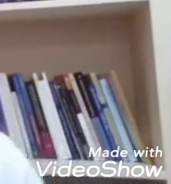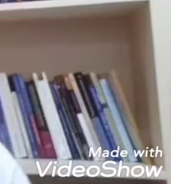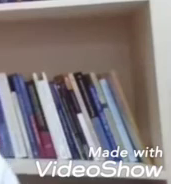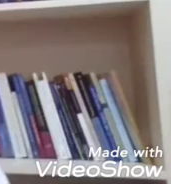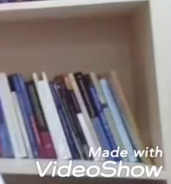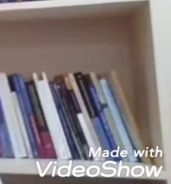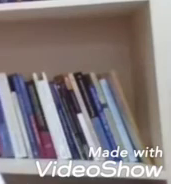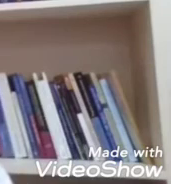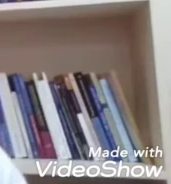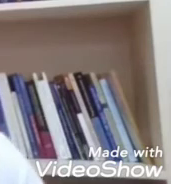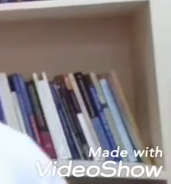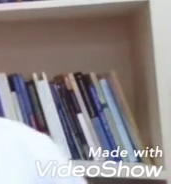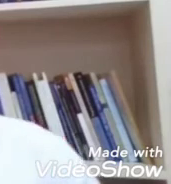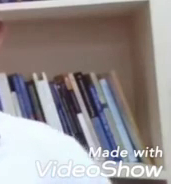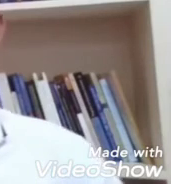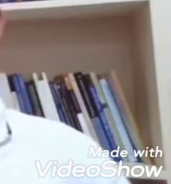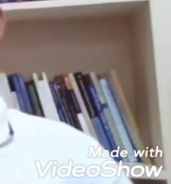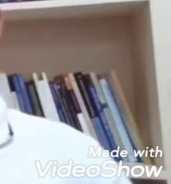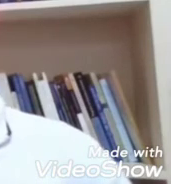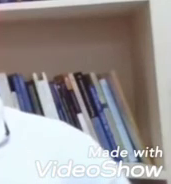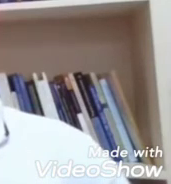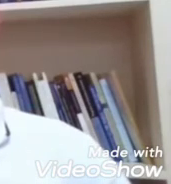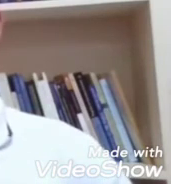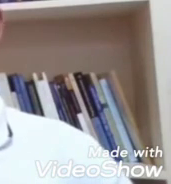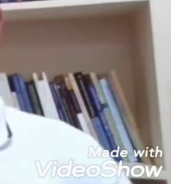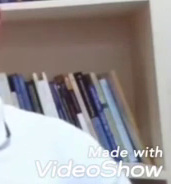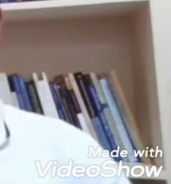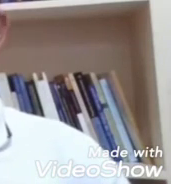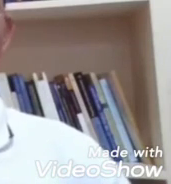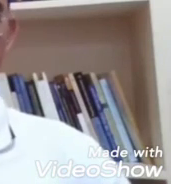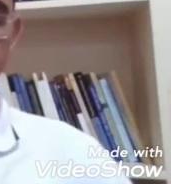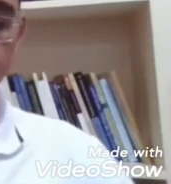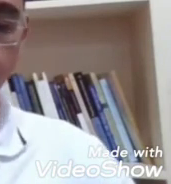empregar ou entender no texto, gente, tá bom? Muito obrigado, até a próxima.